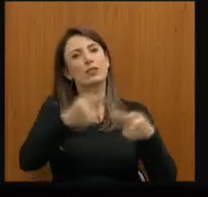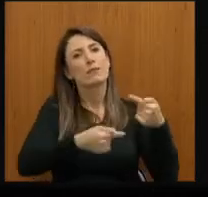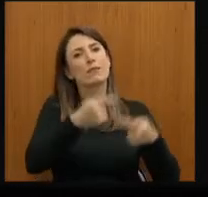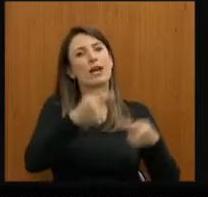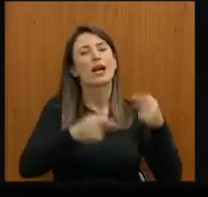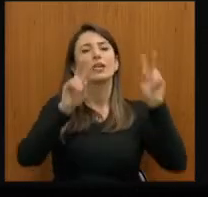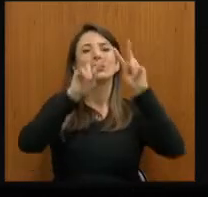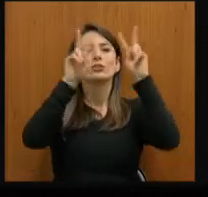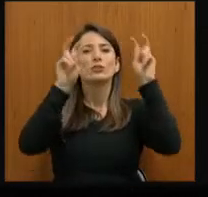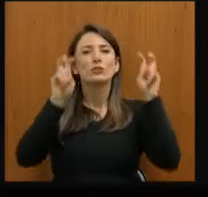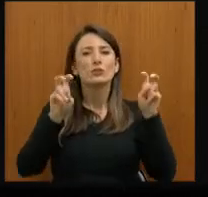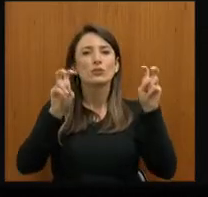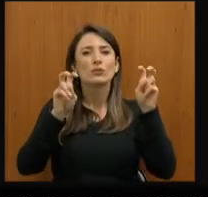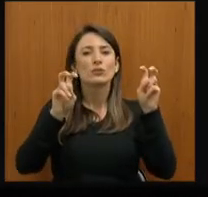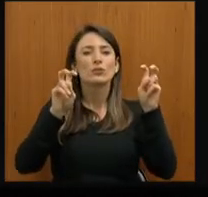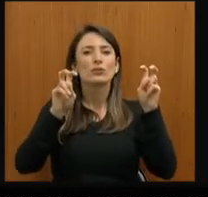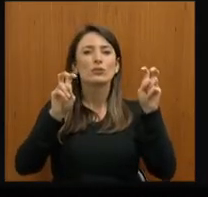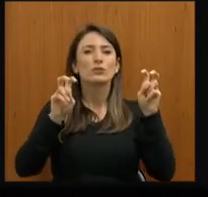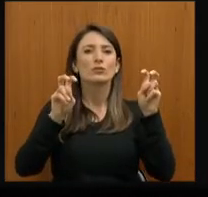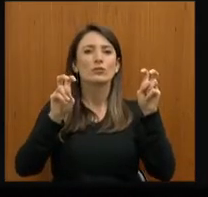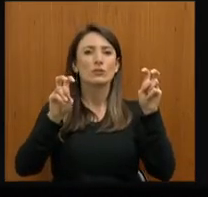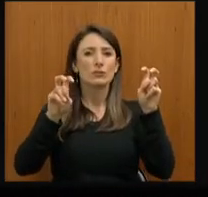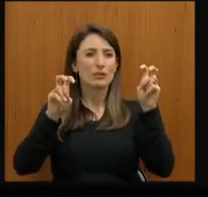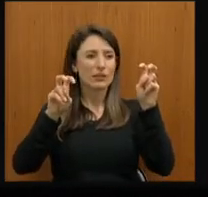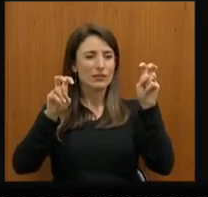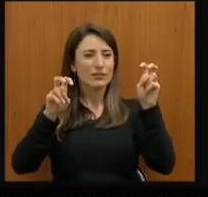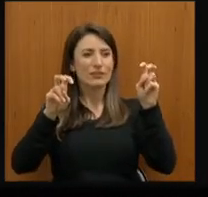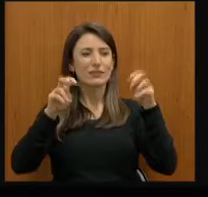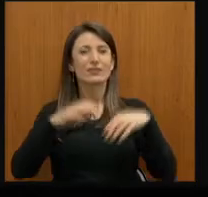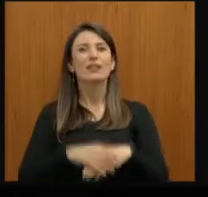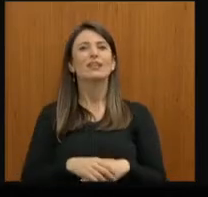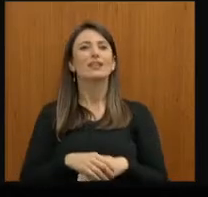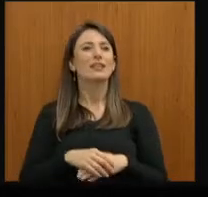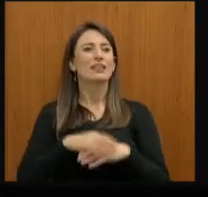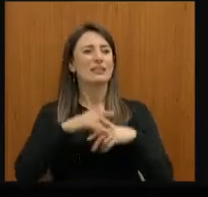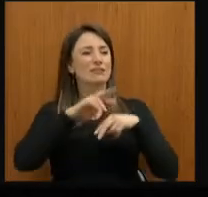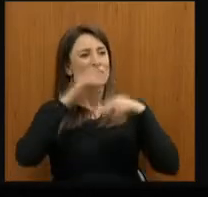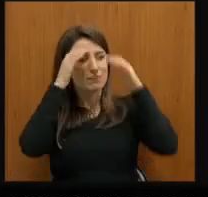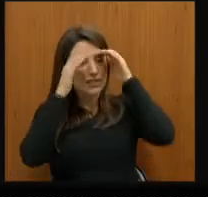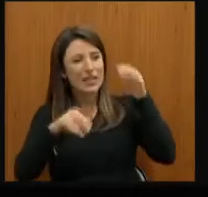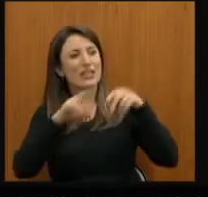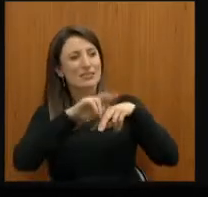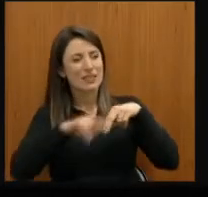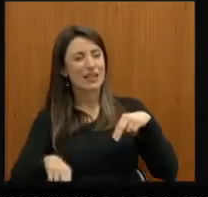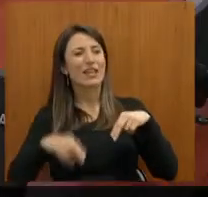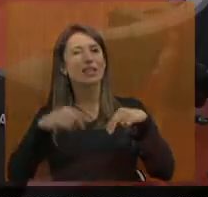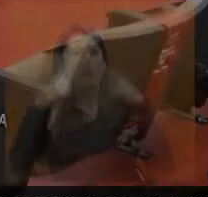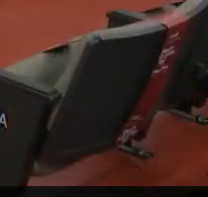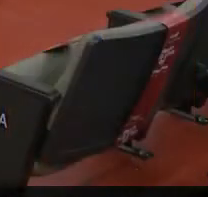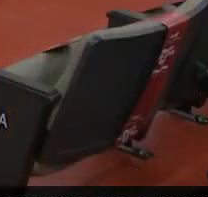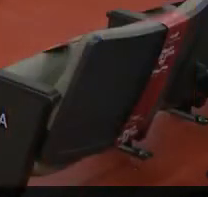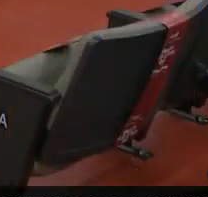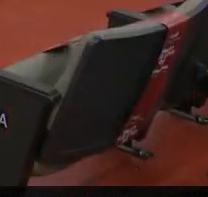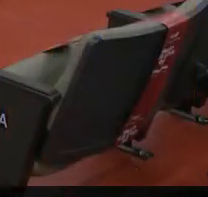sobre a violência de gênero de nave com muitos eu vou passar um pouco tempo aí